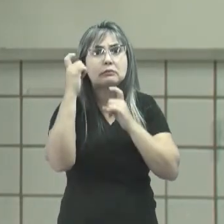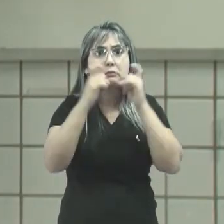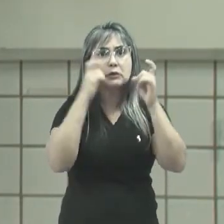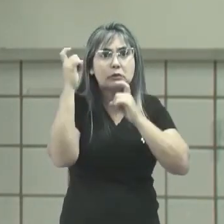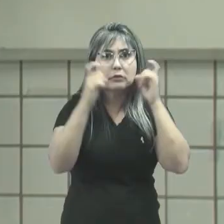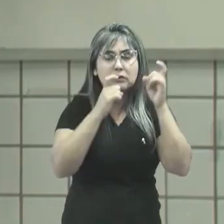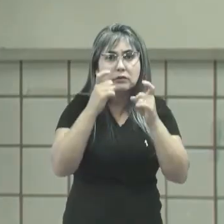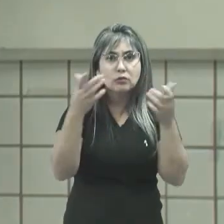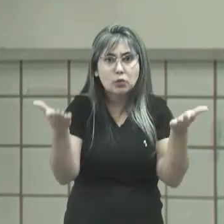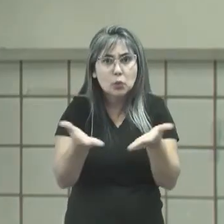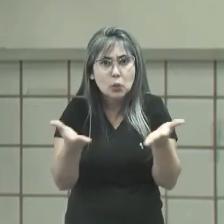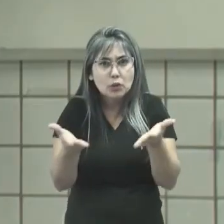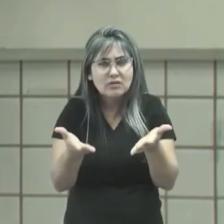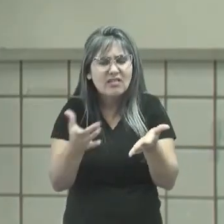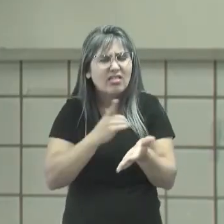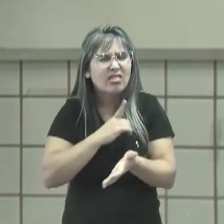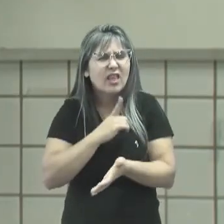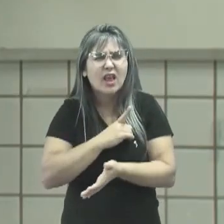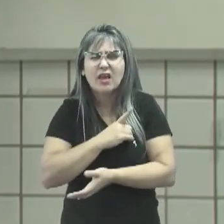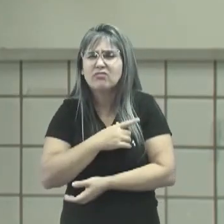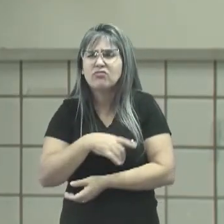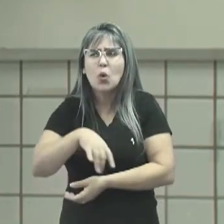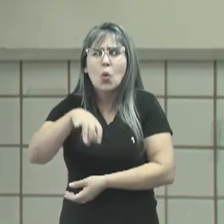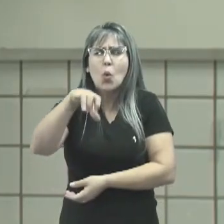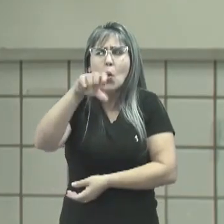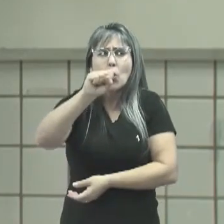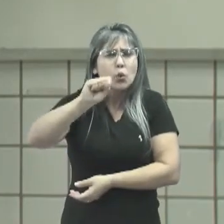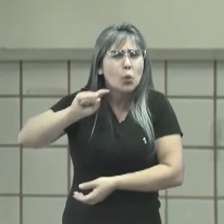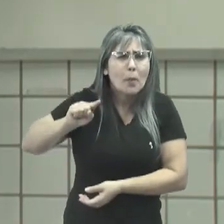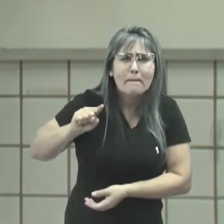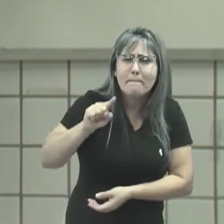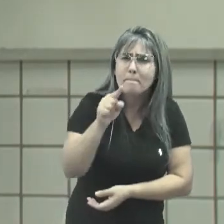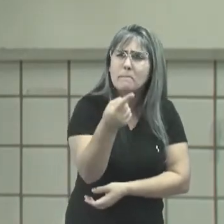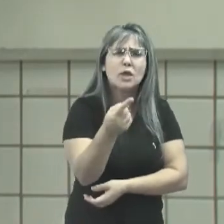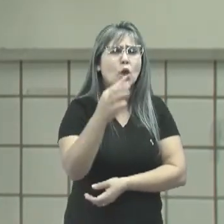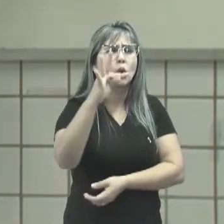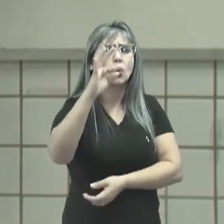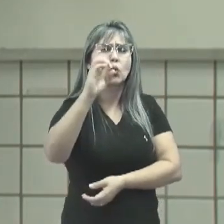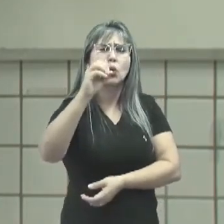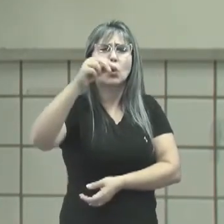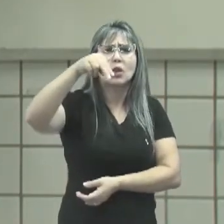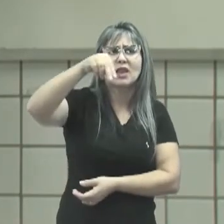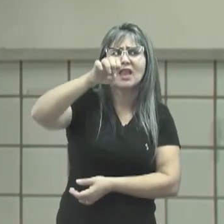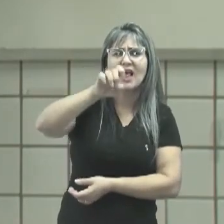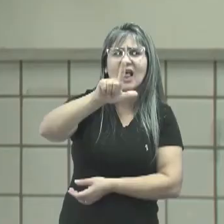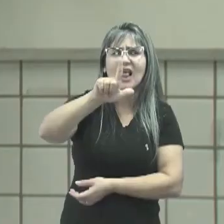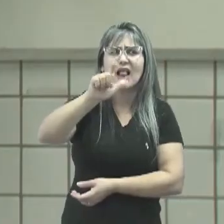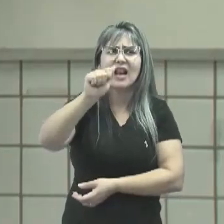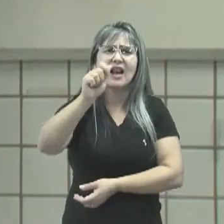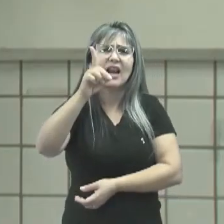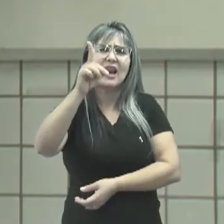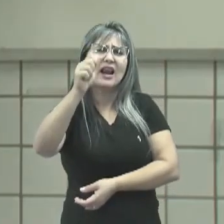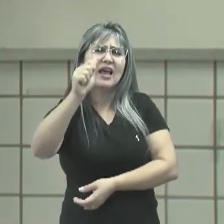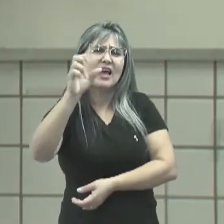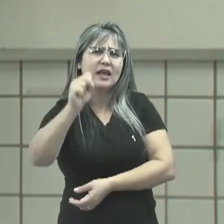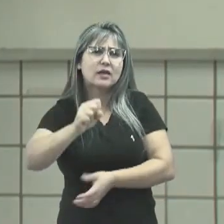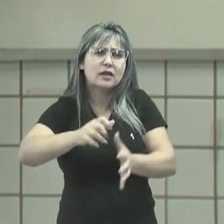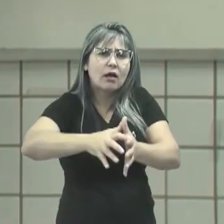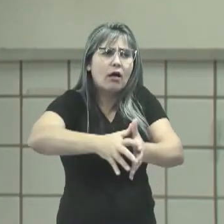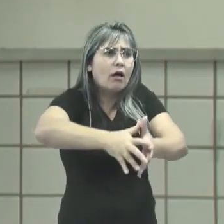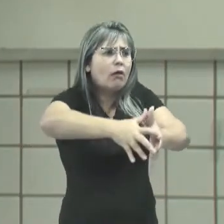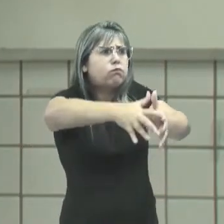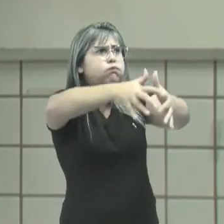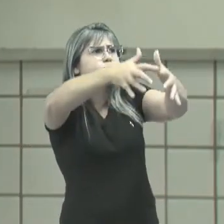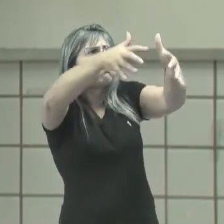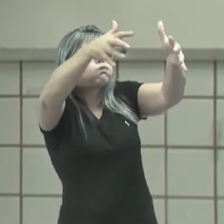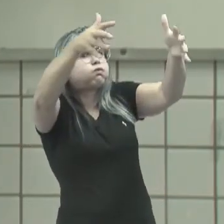mil toneladas, né? Então seriam quase 8 mil elefantes ali orbitando na Terra, ao redor da Terra